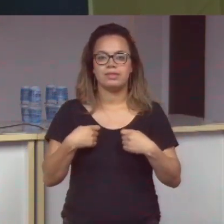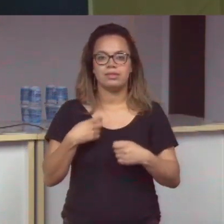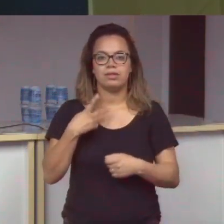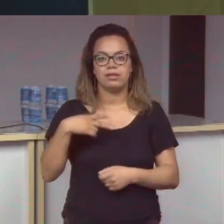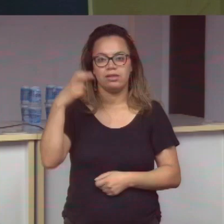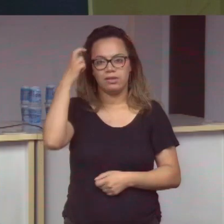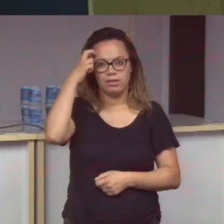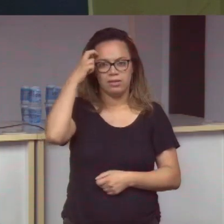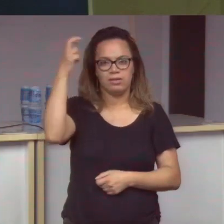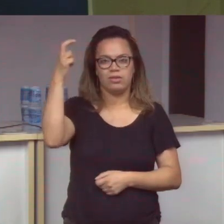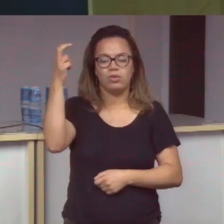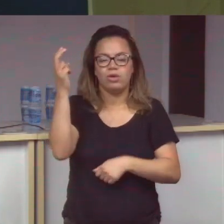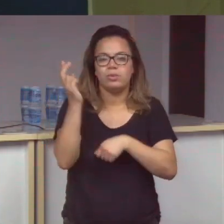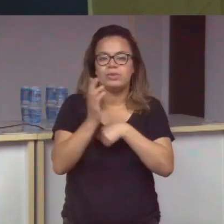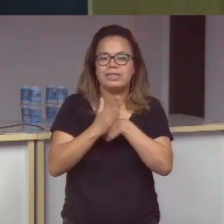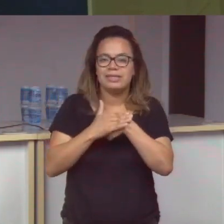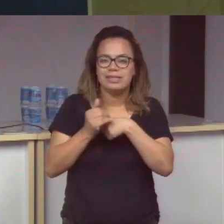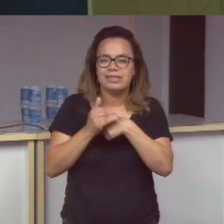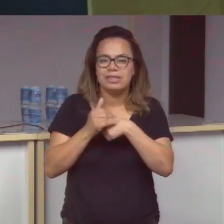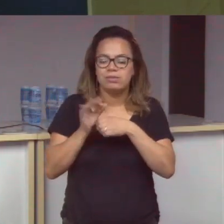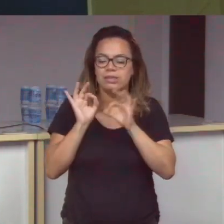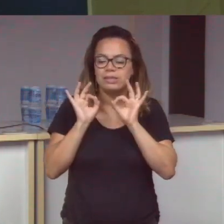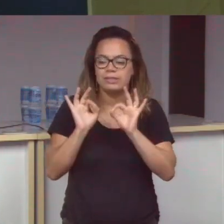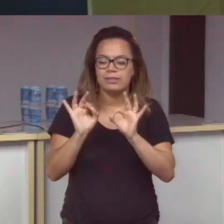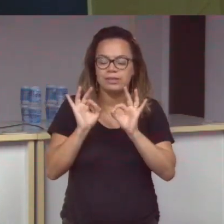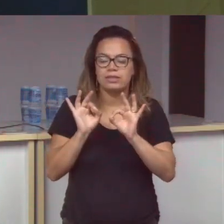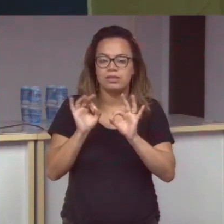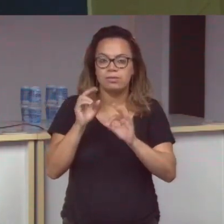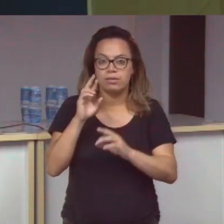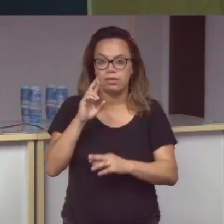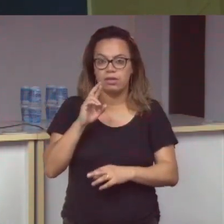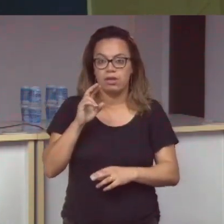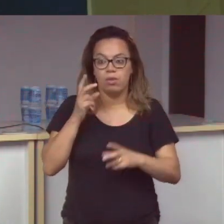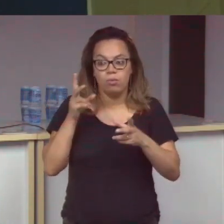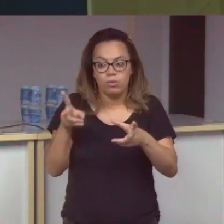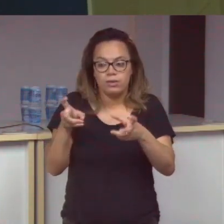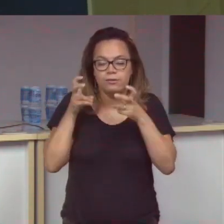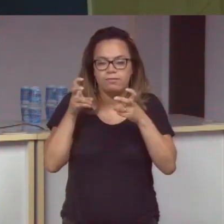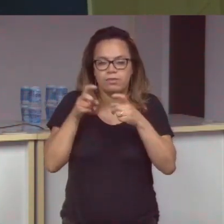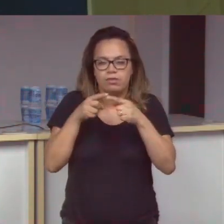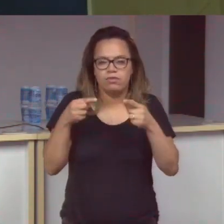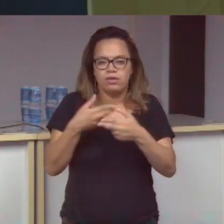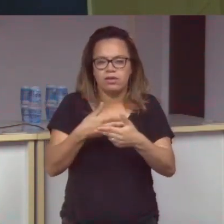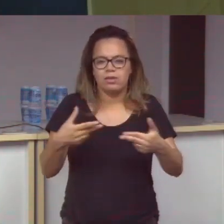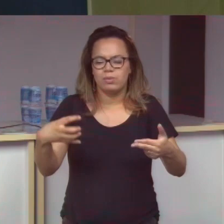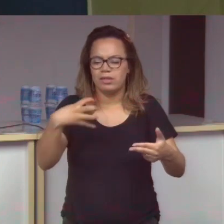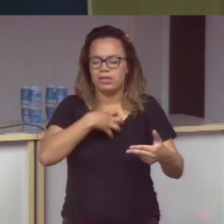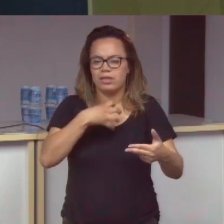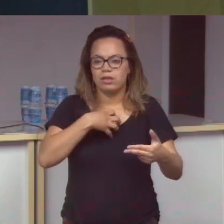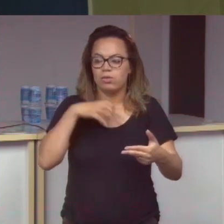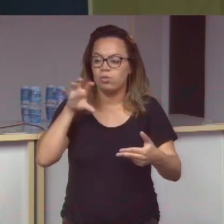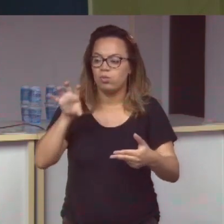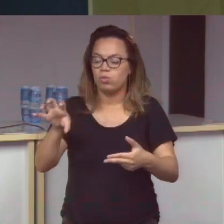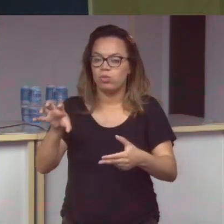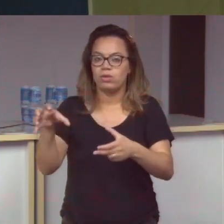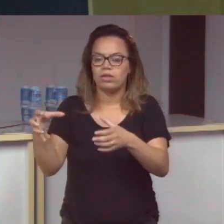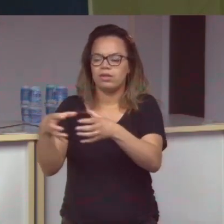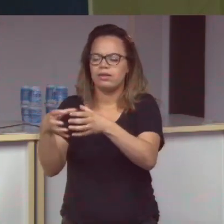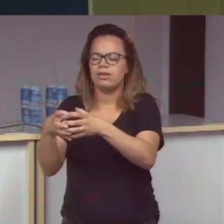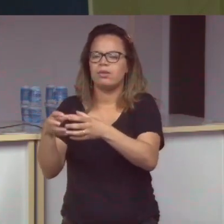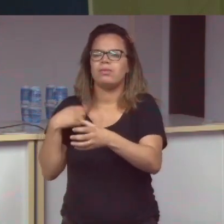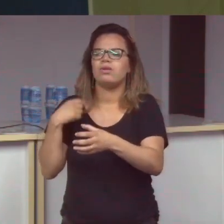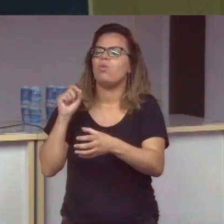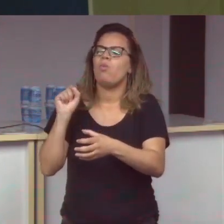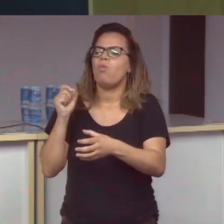culturalmente sensível. Ele precisa estar atento ao que aquela dada região pede de